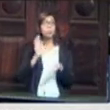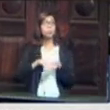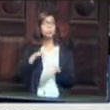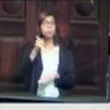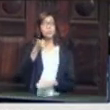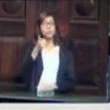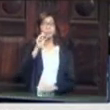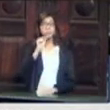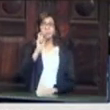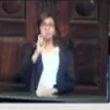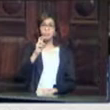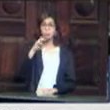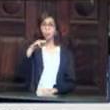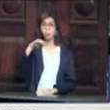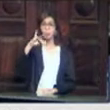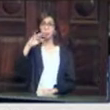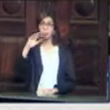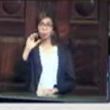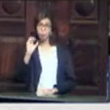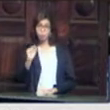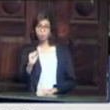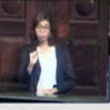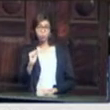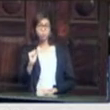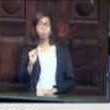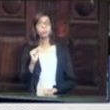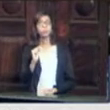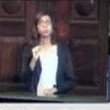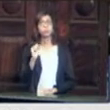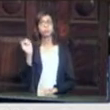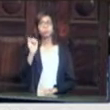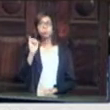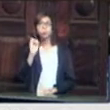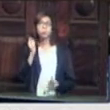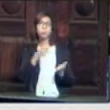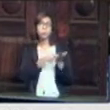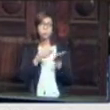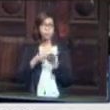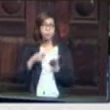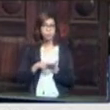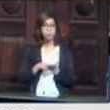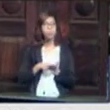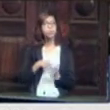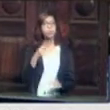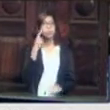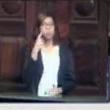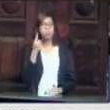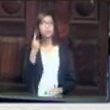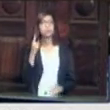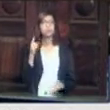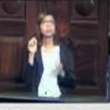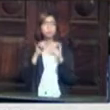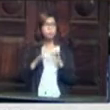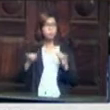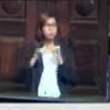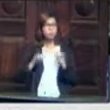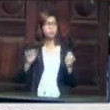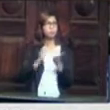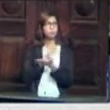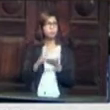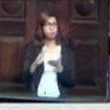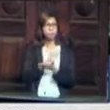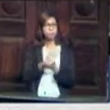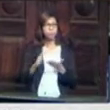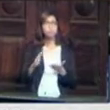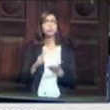185 milhões em isenções fiscais. E ouvimos aqui algumas notícias de que